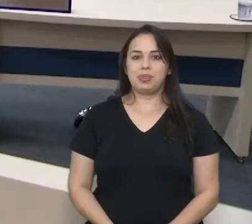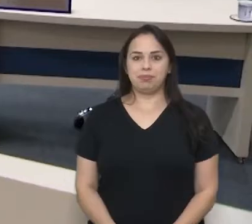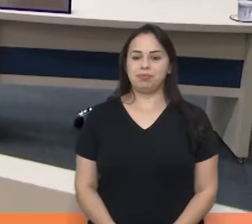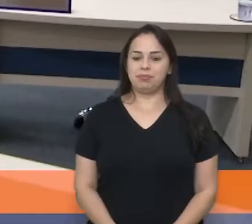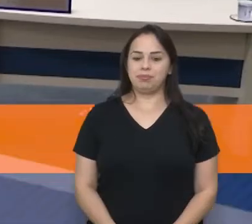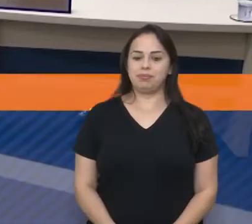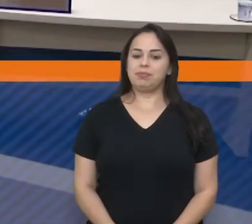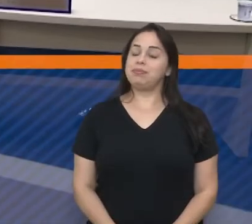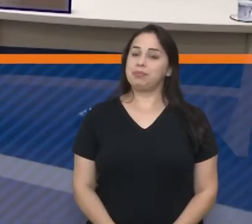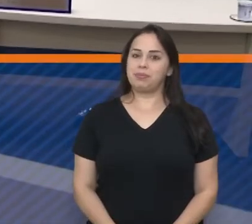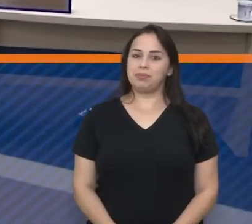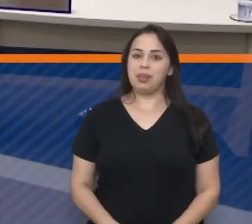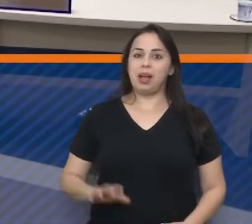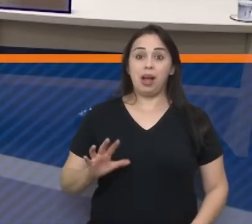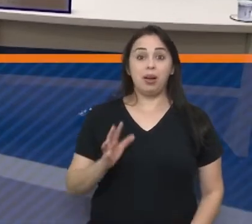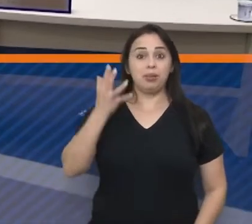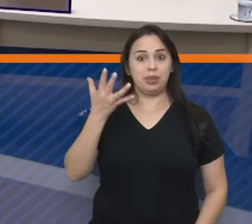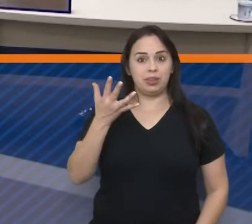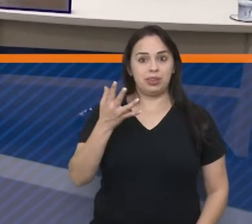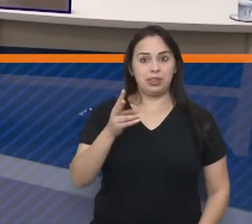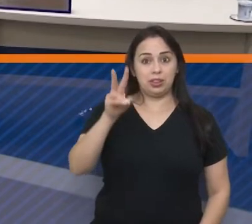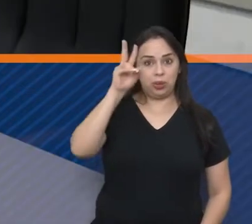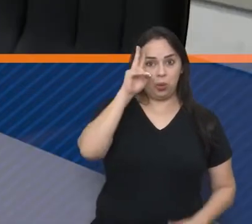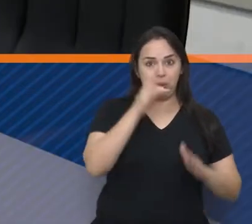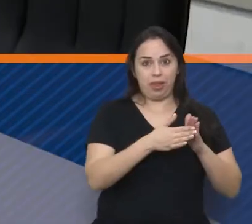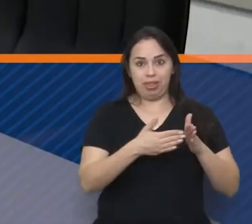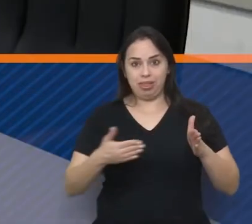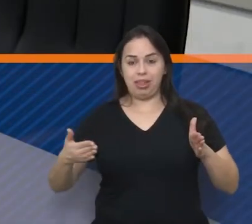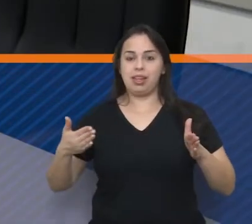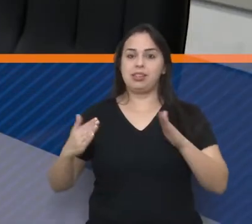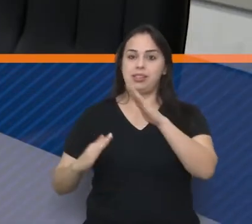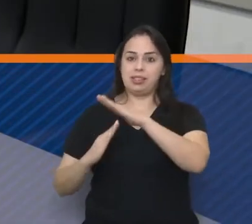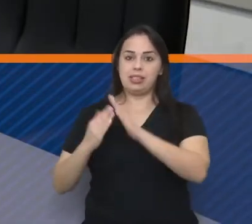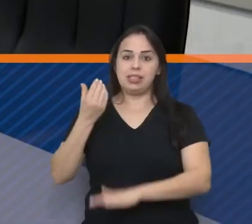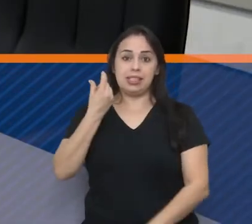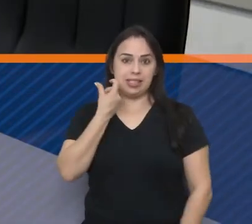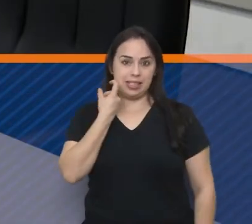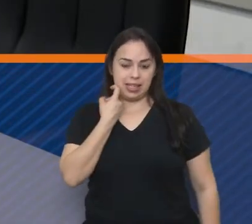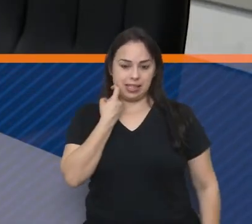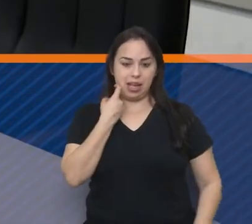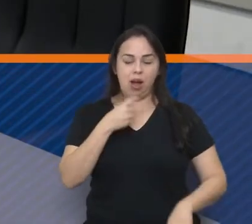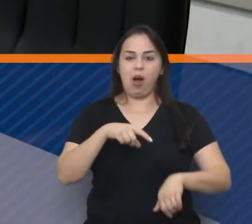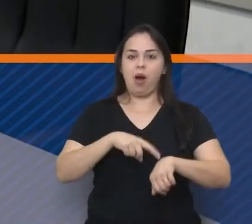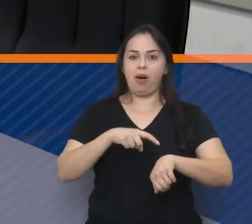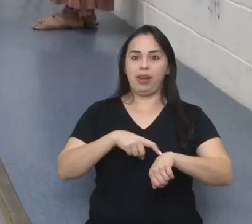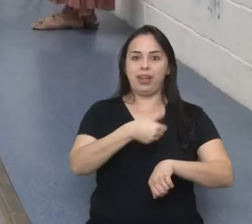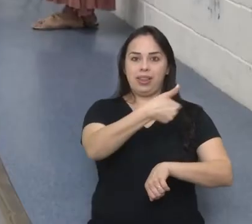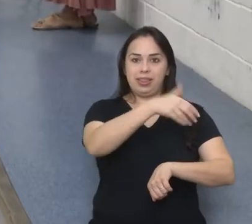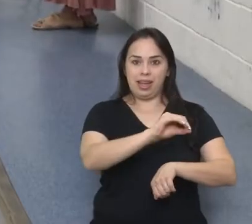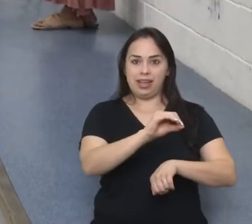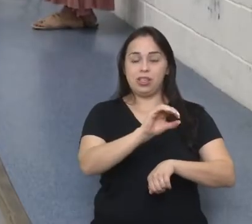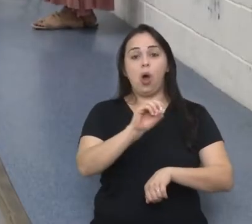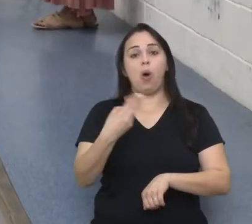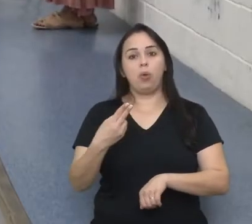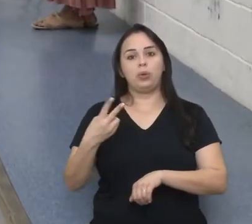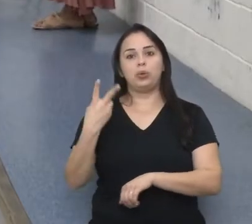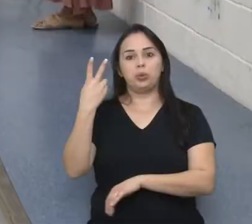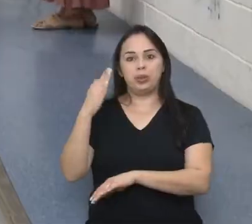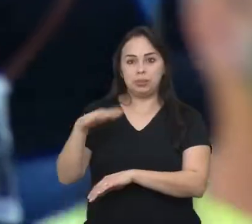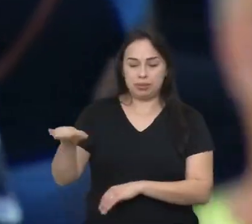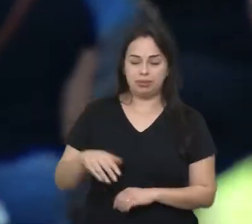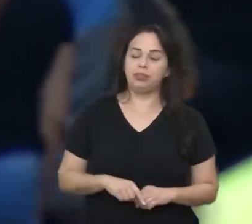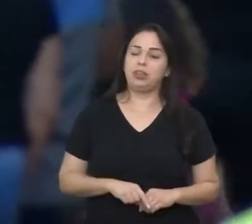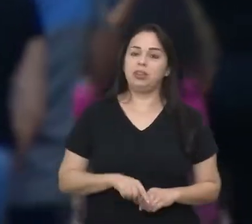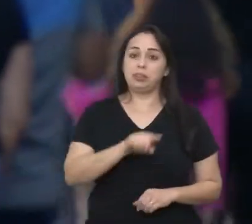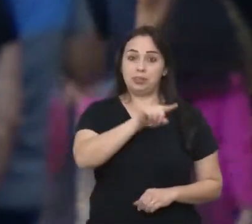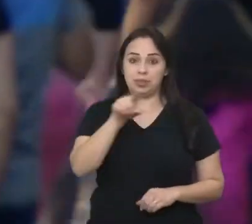39256761. O programa é realizado de segunda a sexta, às 10 da manhã ou às 2h30 da tarde. Se você é estudante,